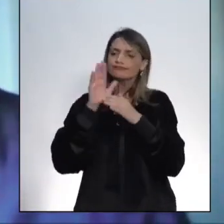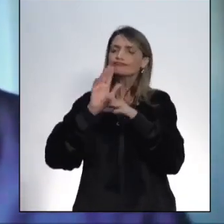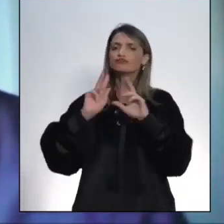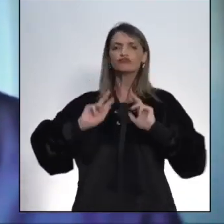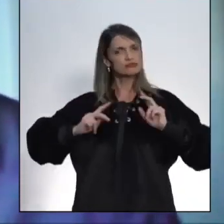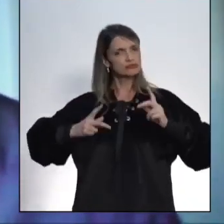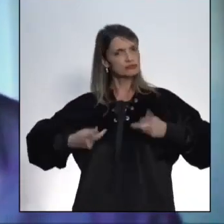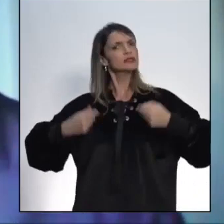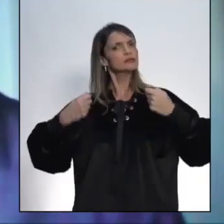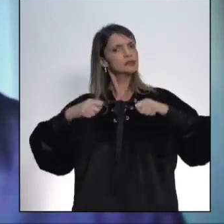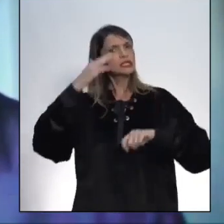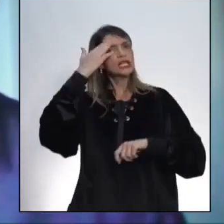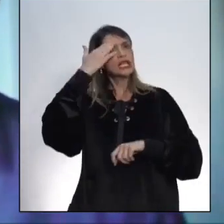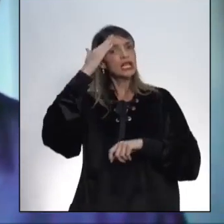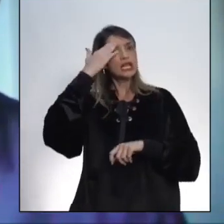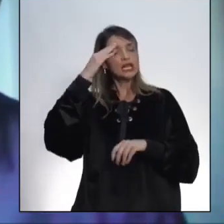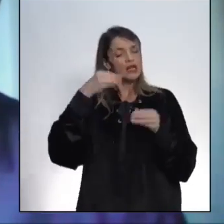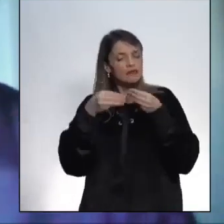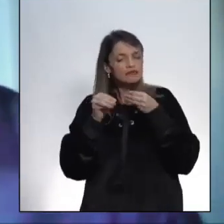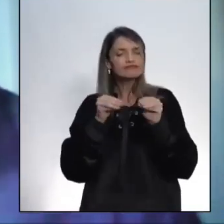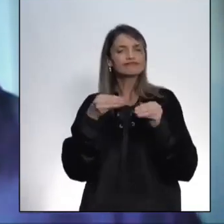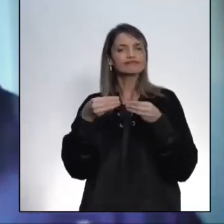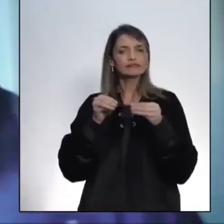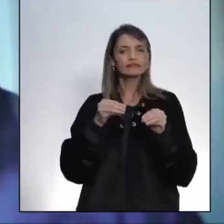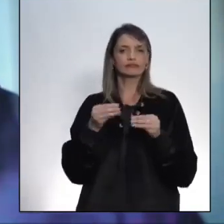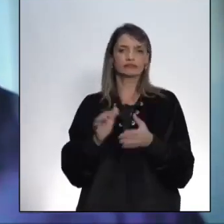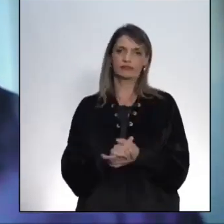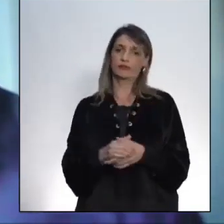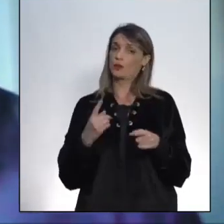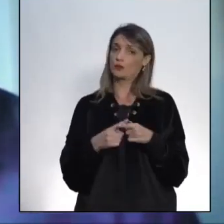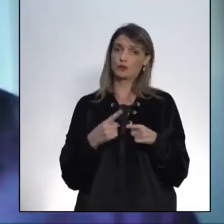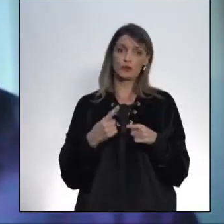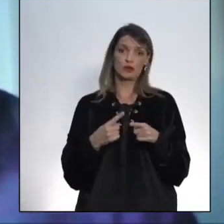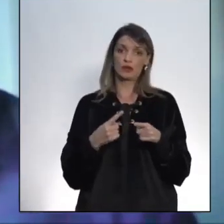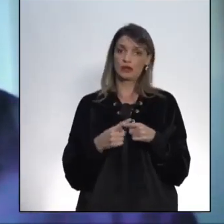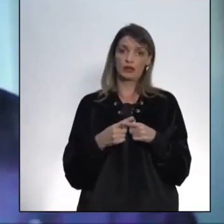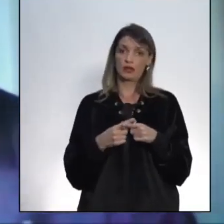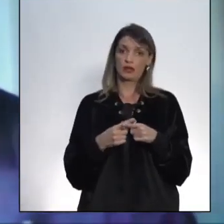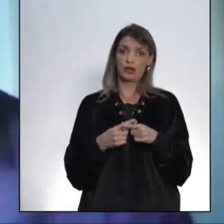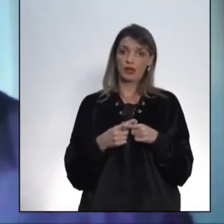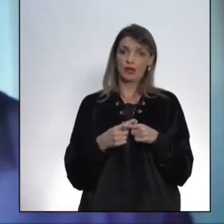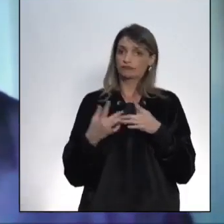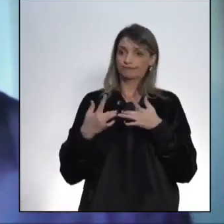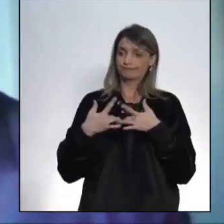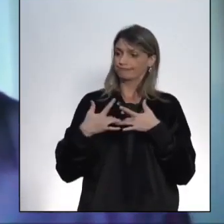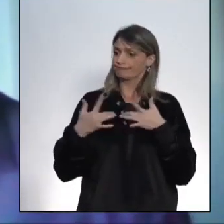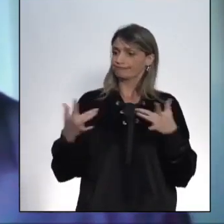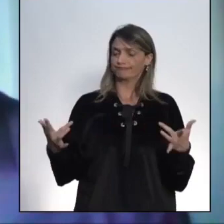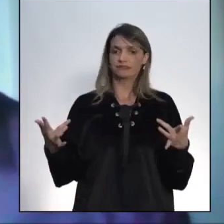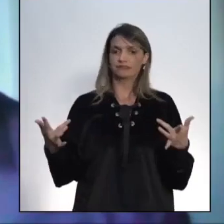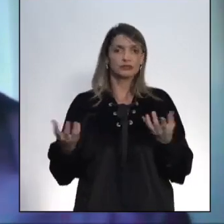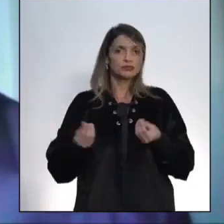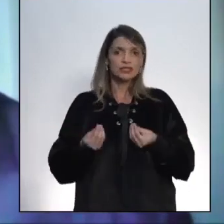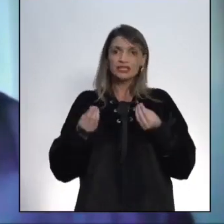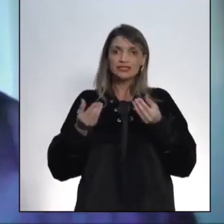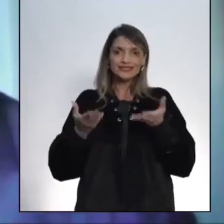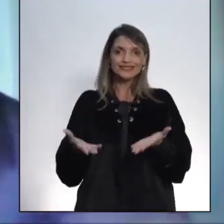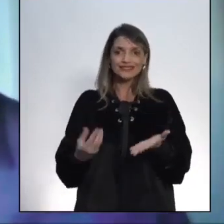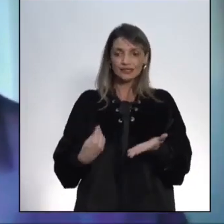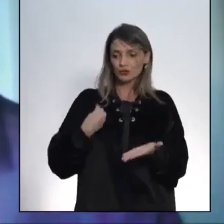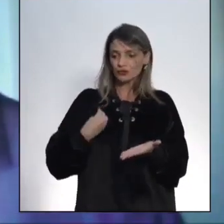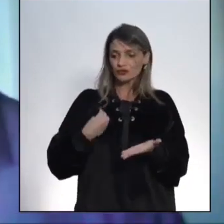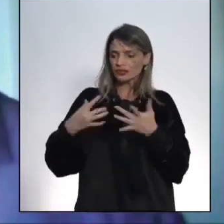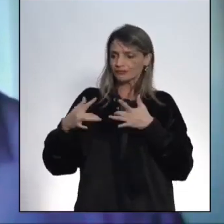sentido de entender essa flexibilidade, porque afinal de contas eu estou disponibilizando muito, né, a